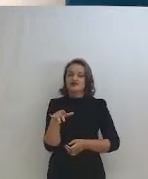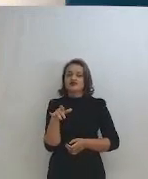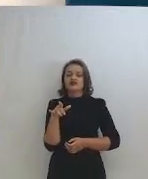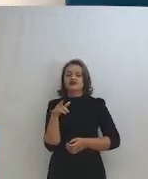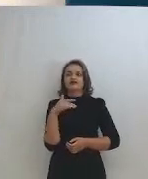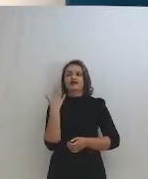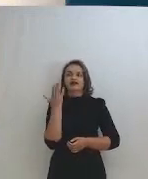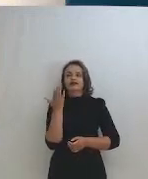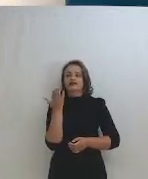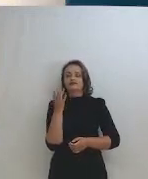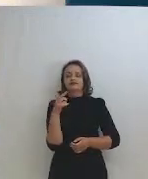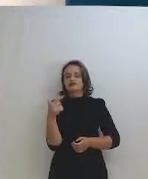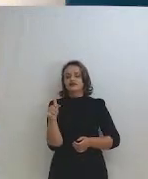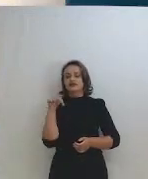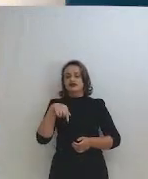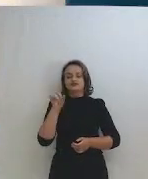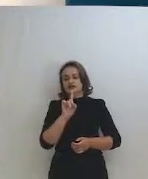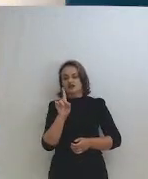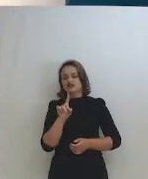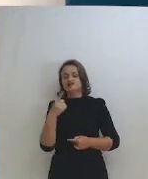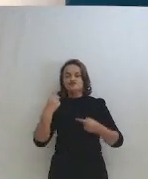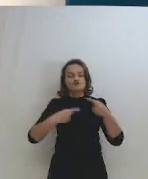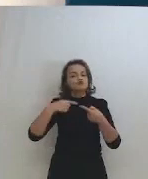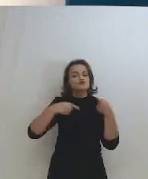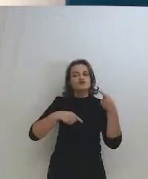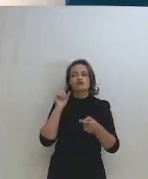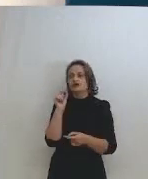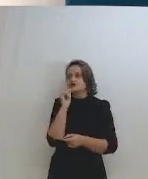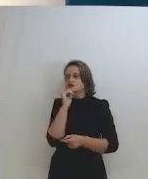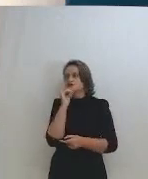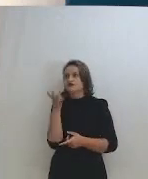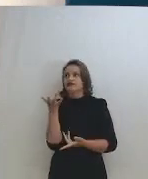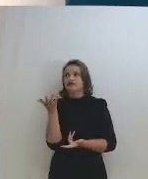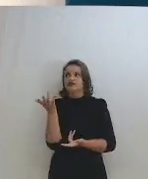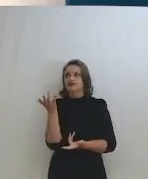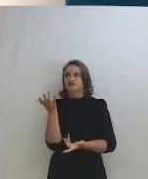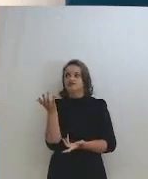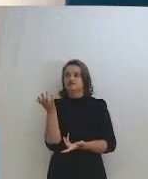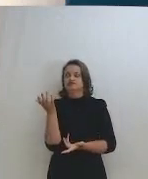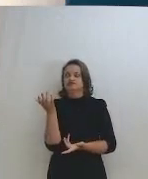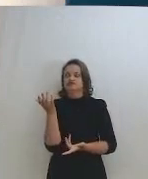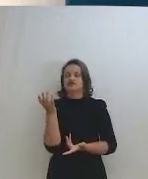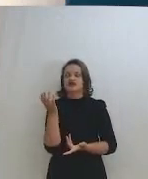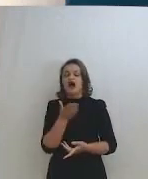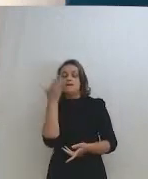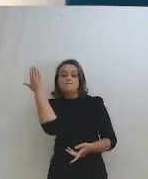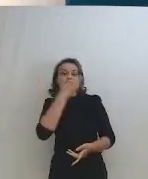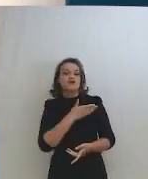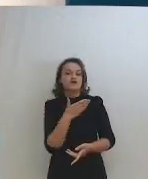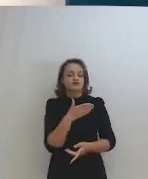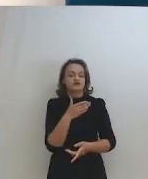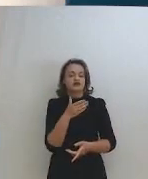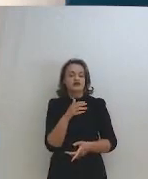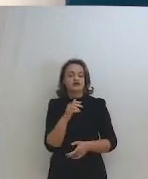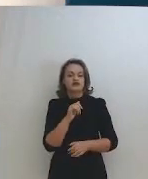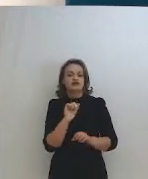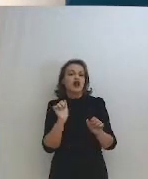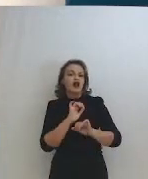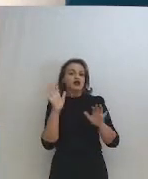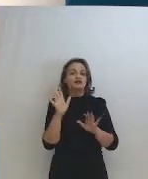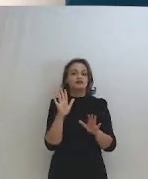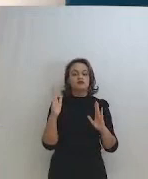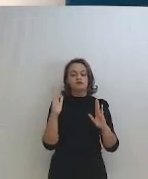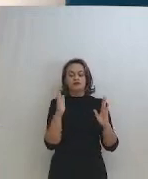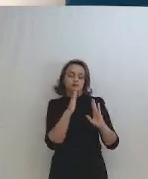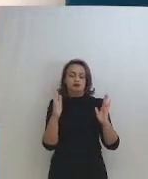não se está aqui ainda discutindo a eventual comprovação do pressuposto do periculum libertatis